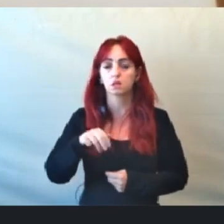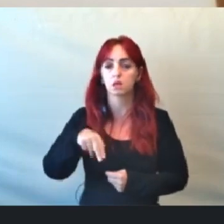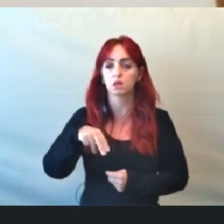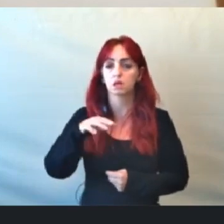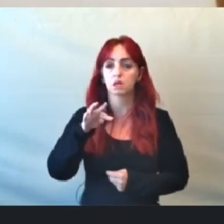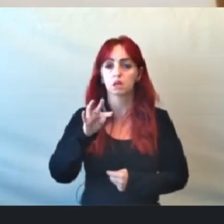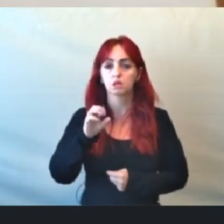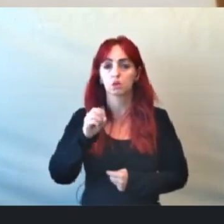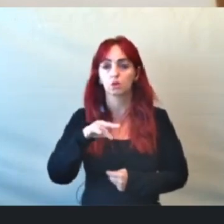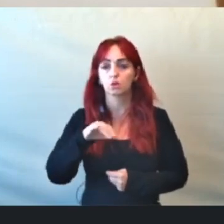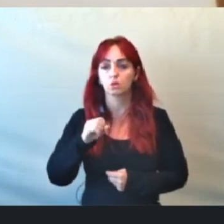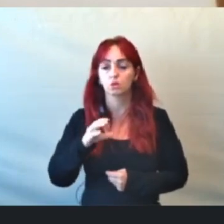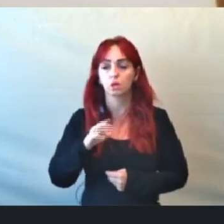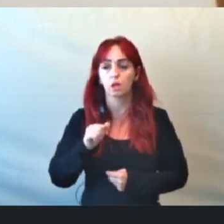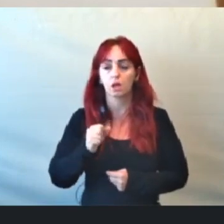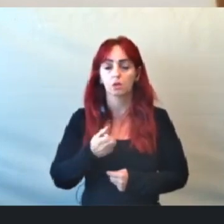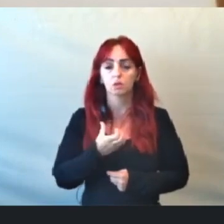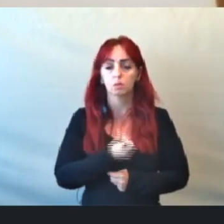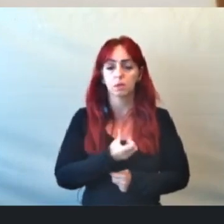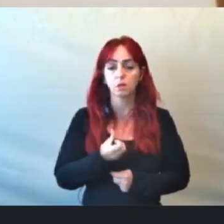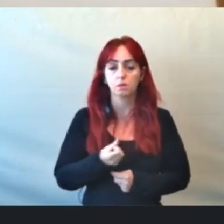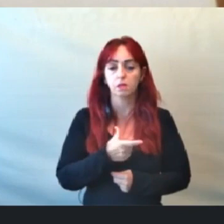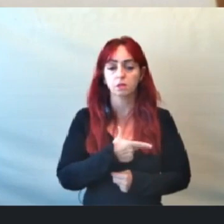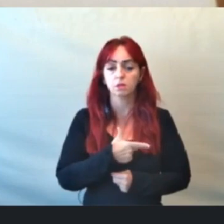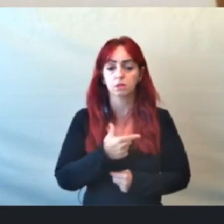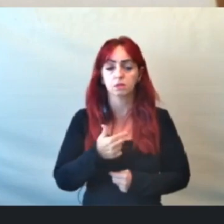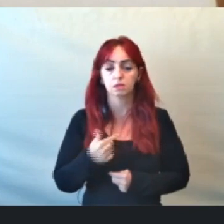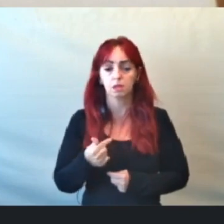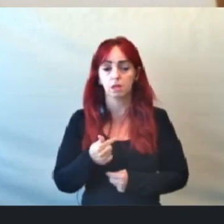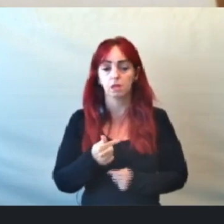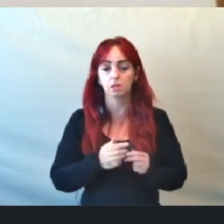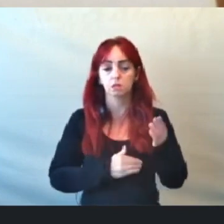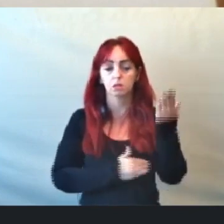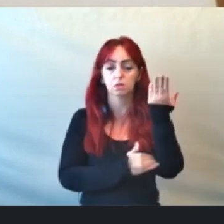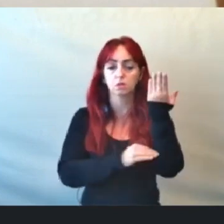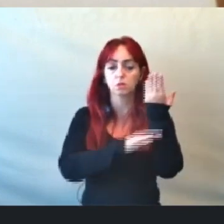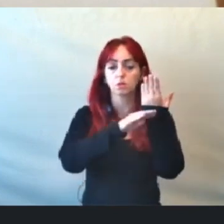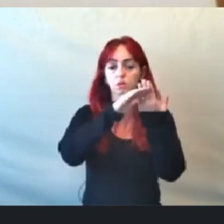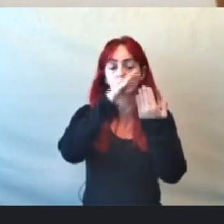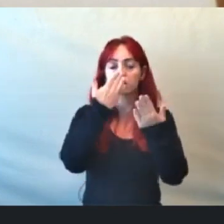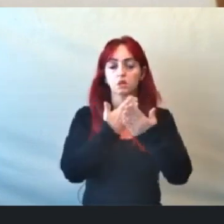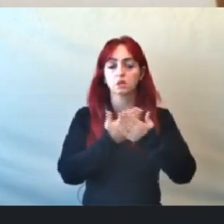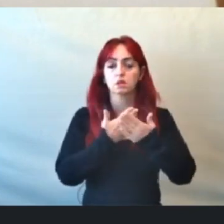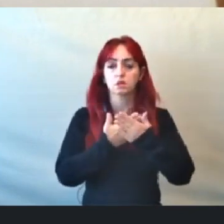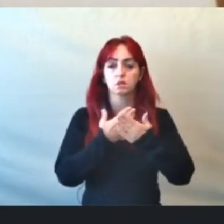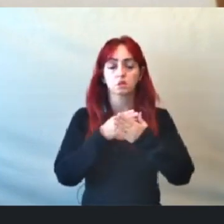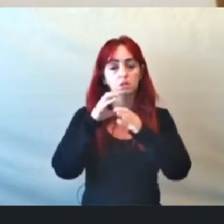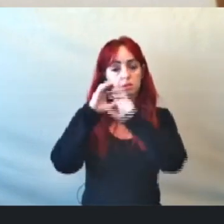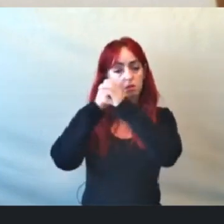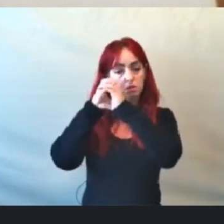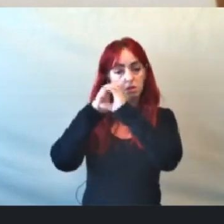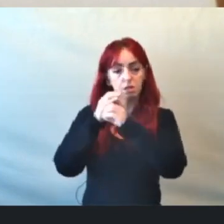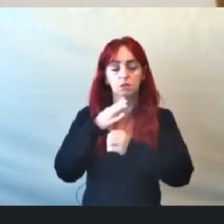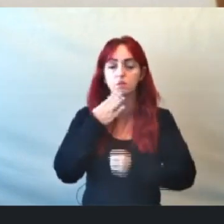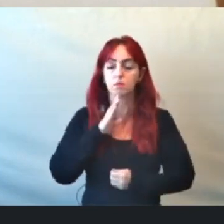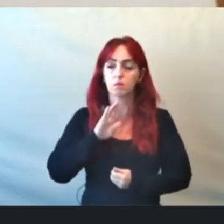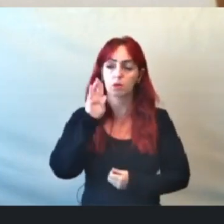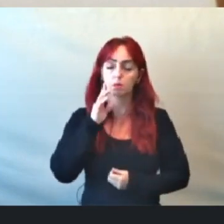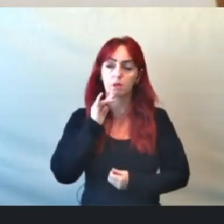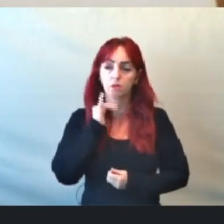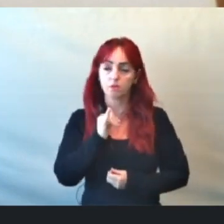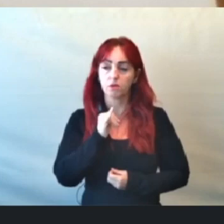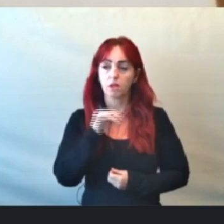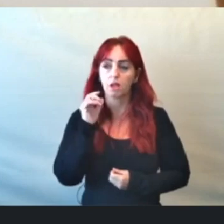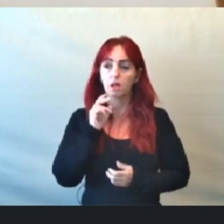6627, no prédio da Escola de Engenharia. Prometo dizer a verdade, relatando sempre o que souber,